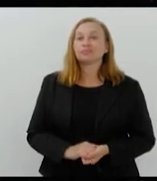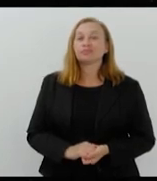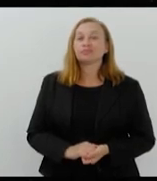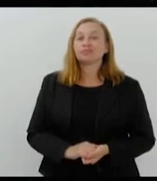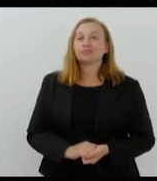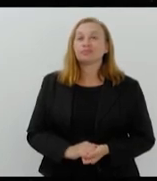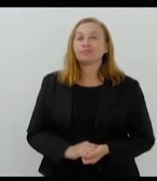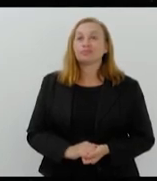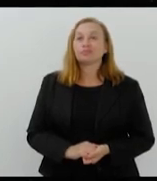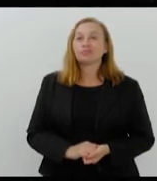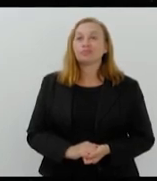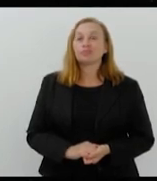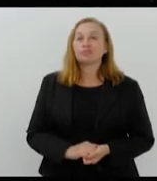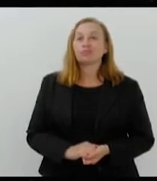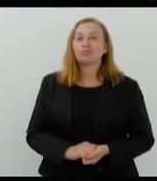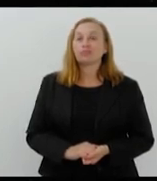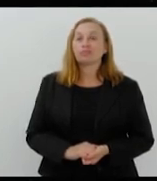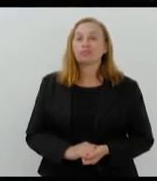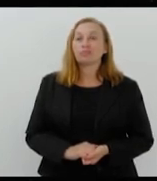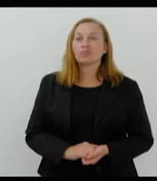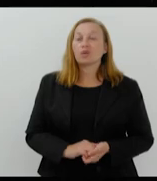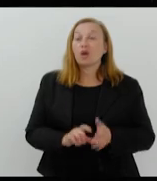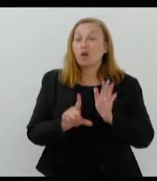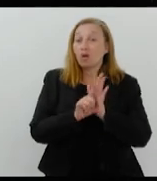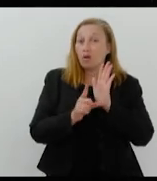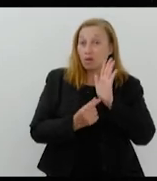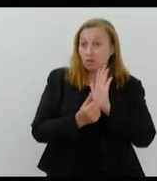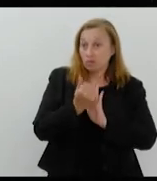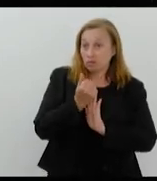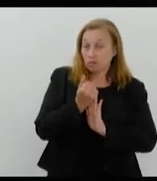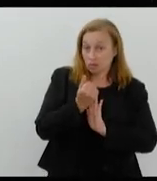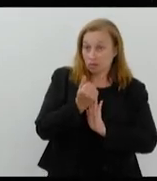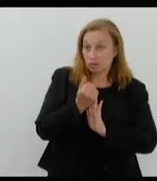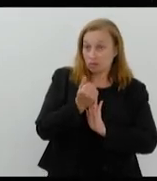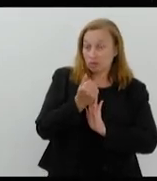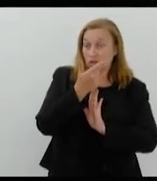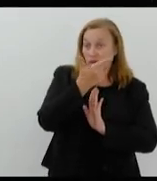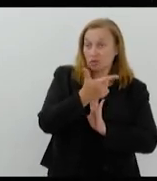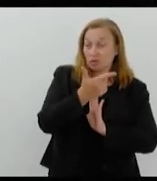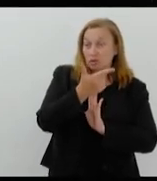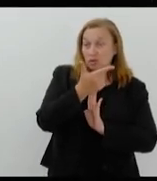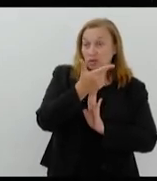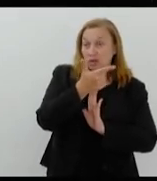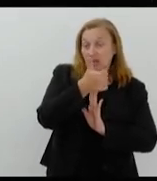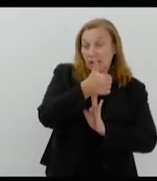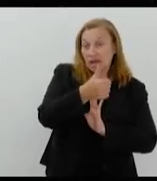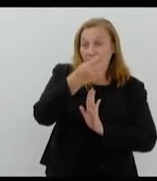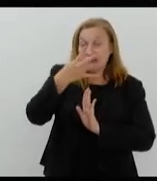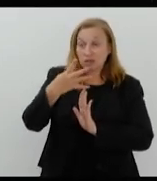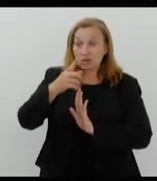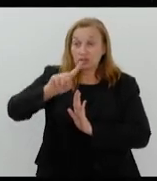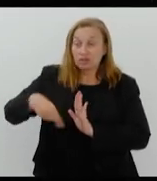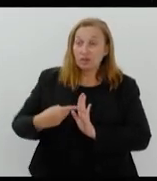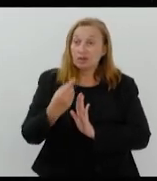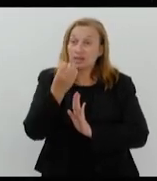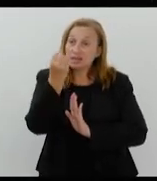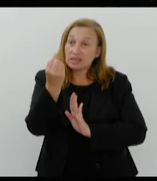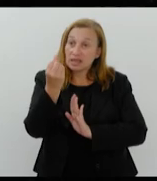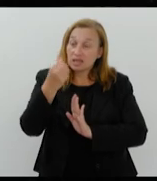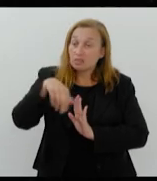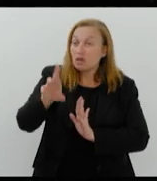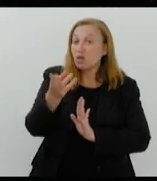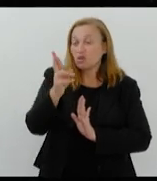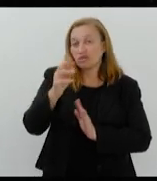orçamentário da LOA de 2025 é de 14,6 bilhões